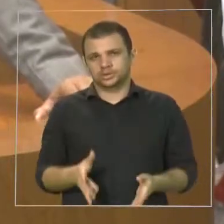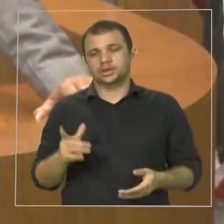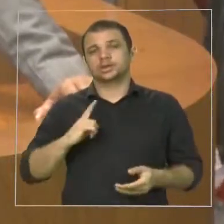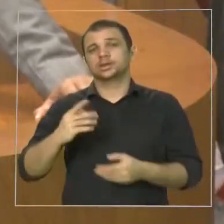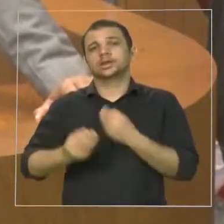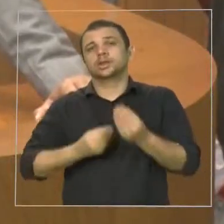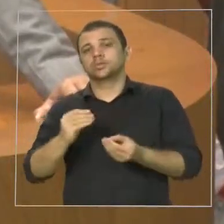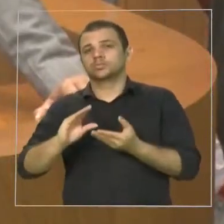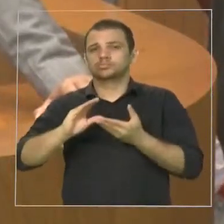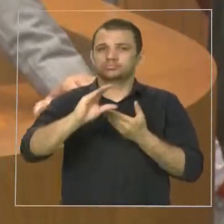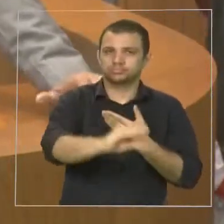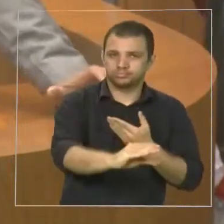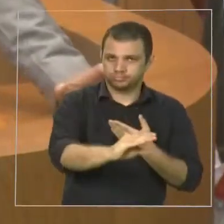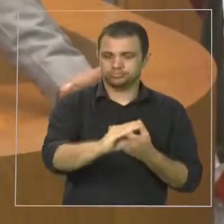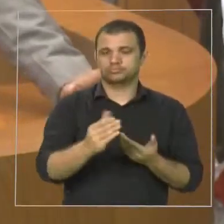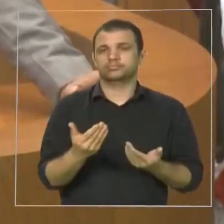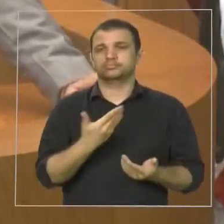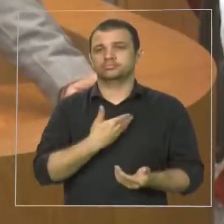de um fundo